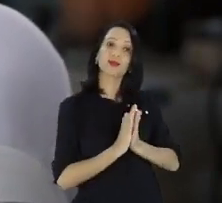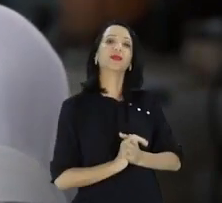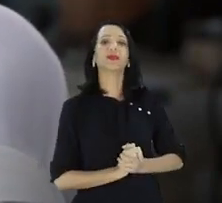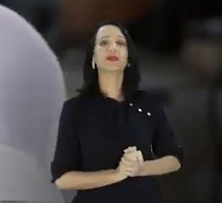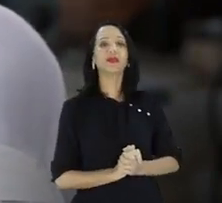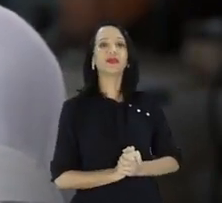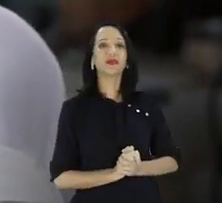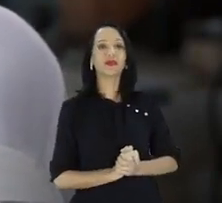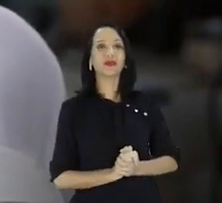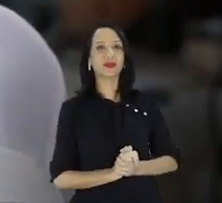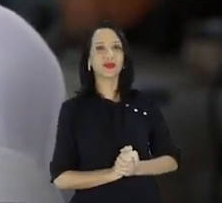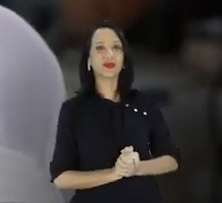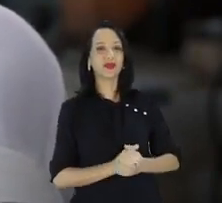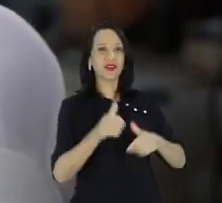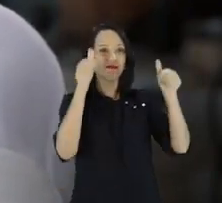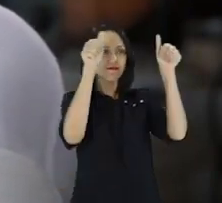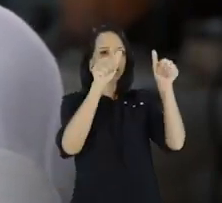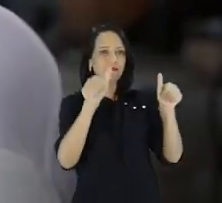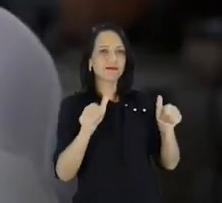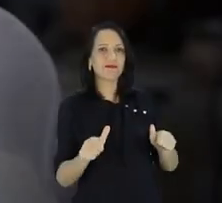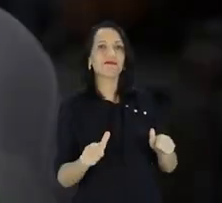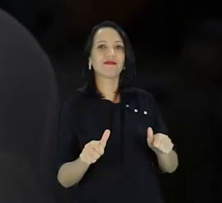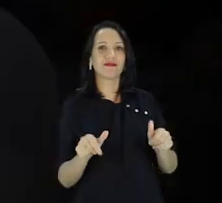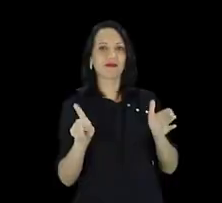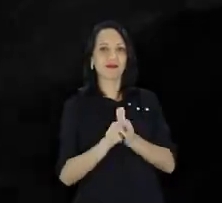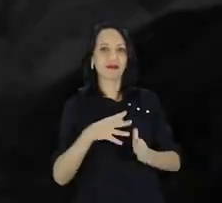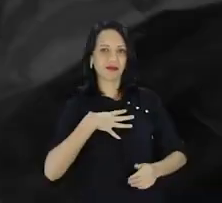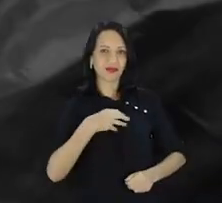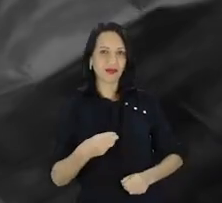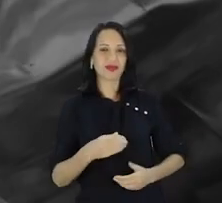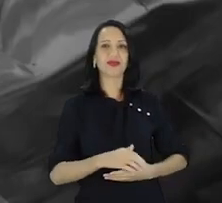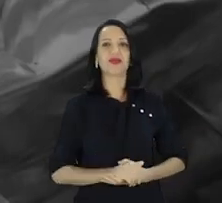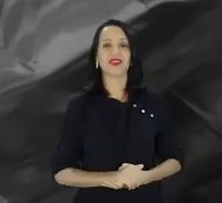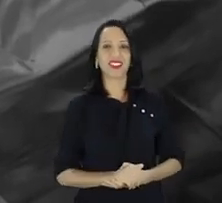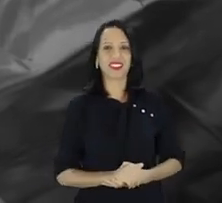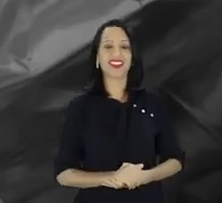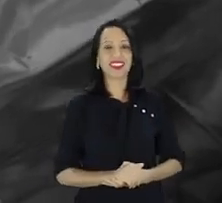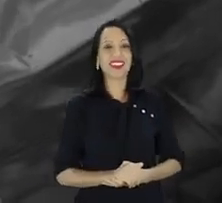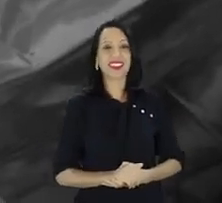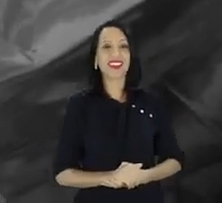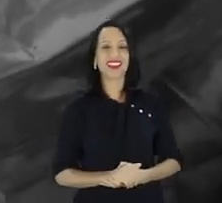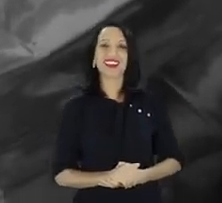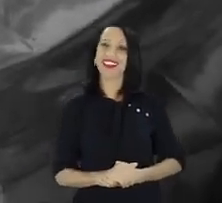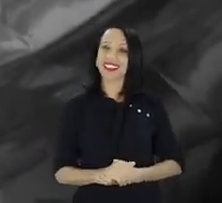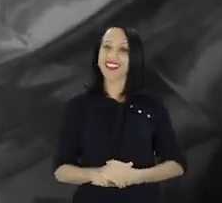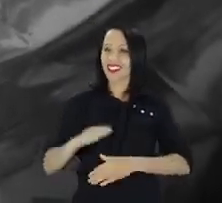fazer uma escultura do Airton e ela fez